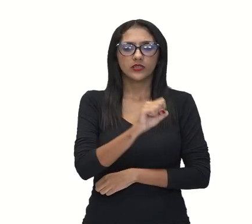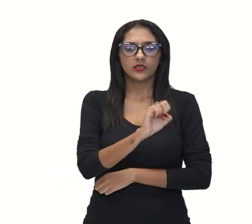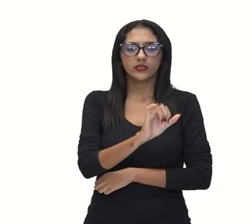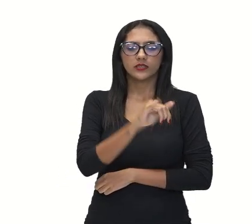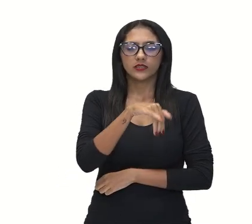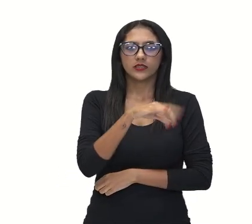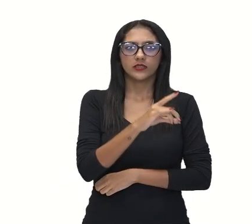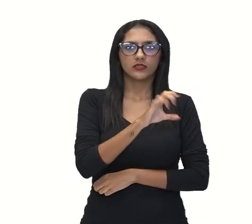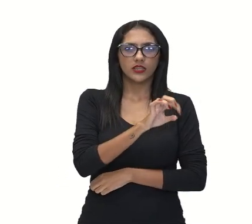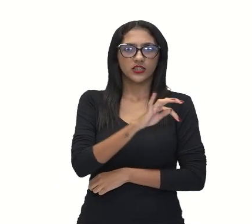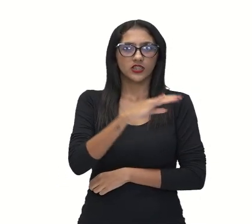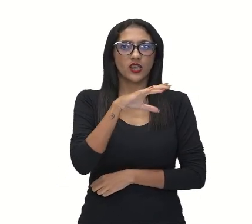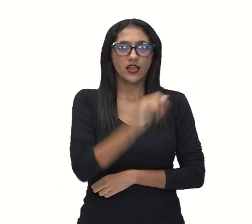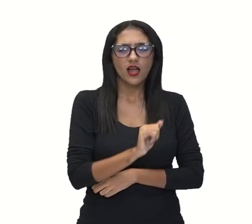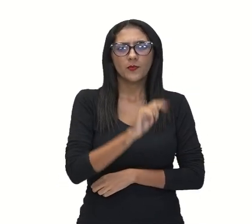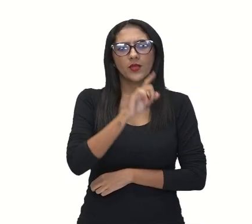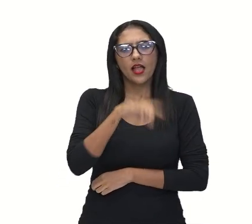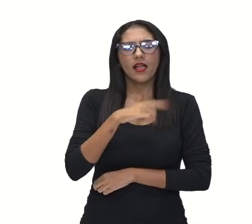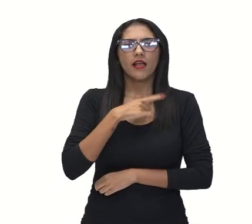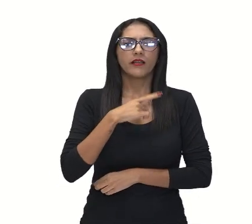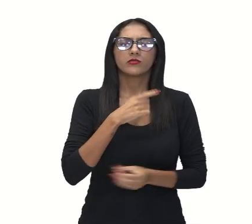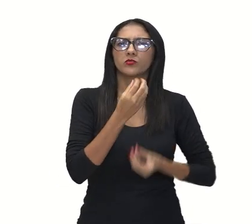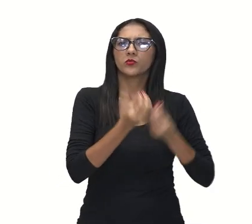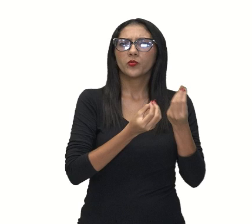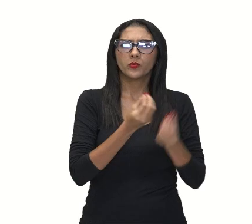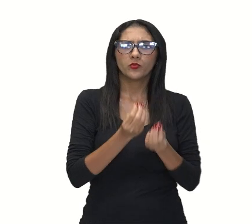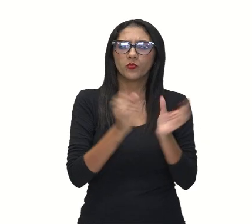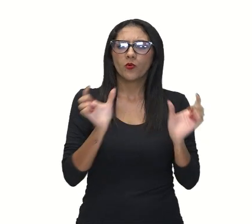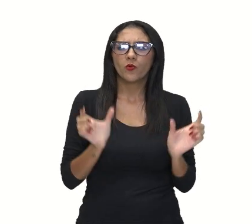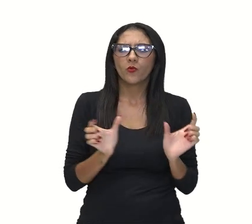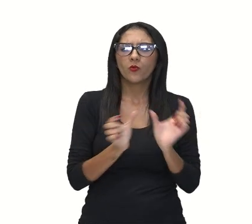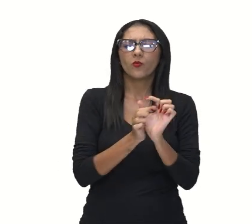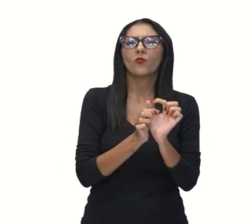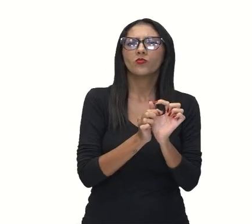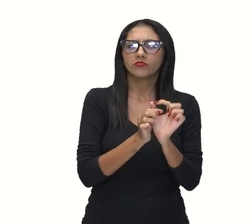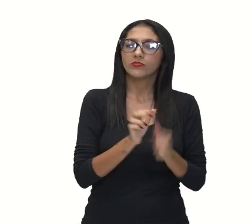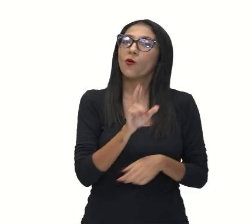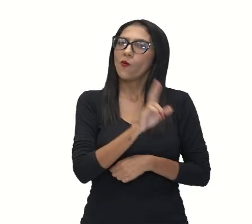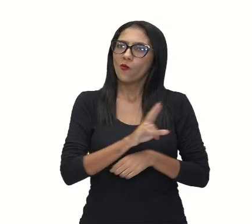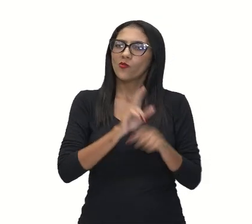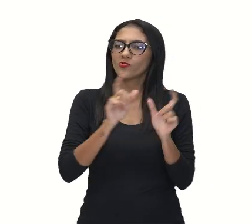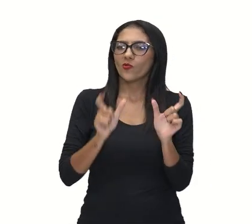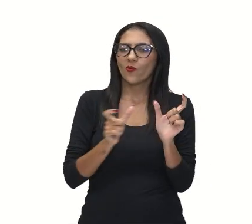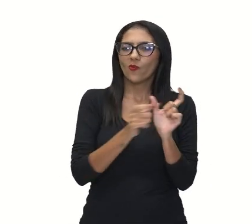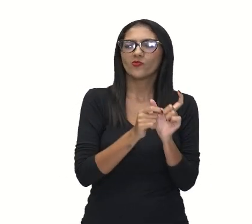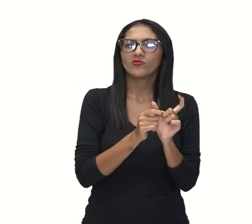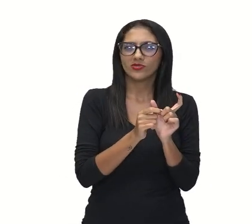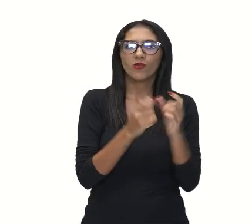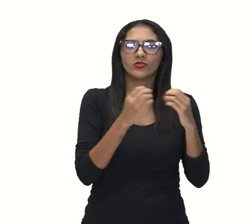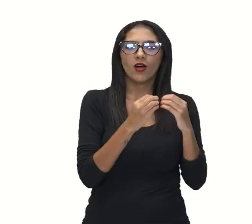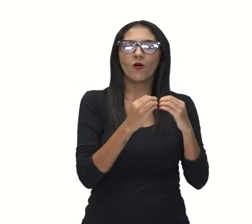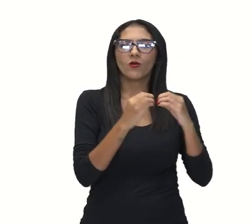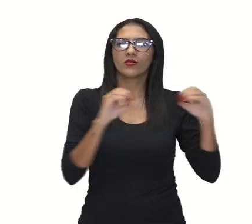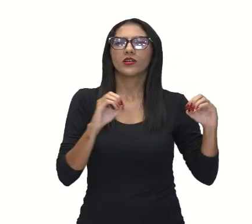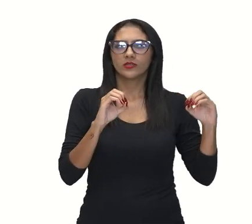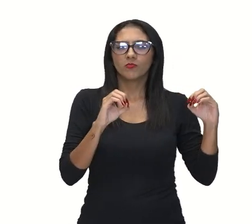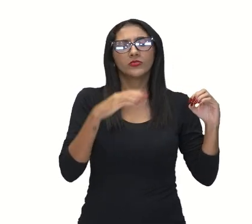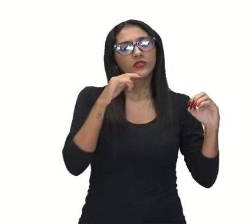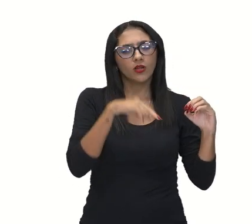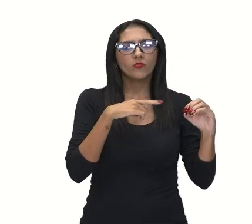elas são conectadas pelo uso de conjunções, ok? E quando há a conexão, nós temos